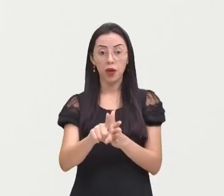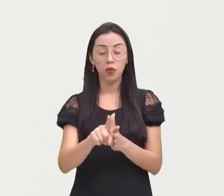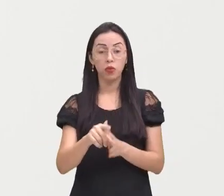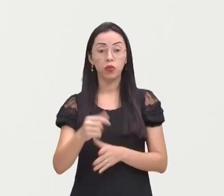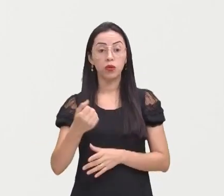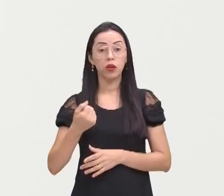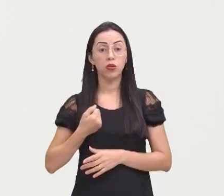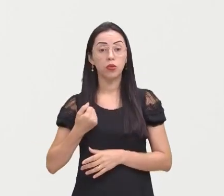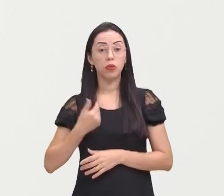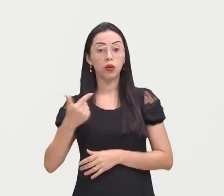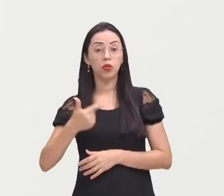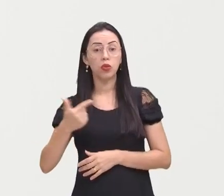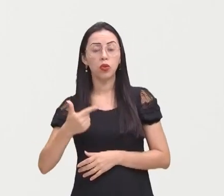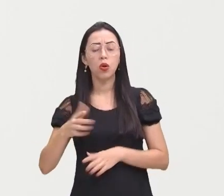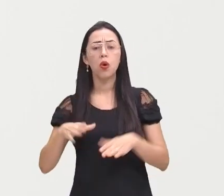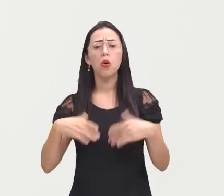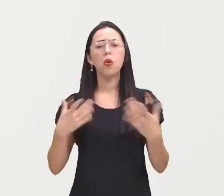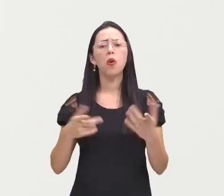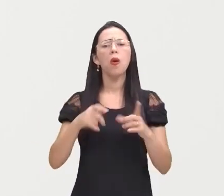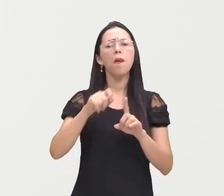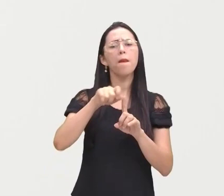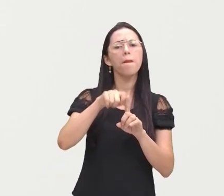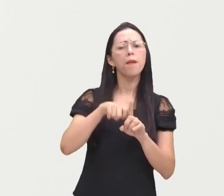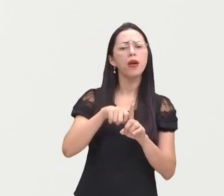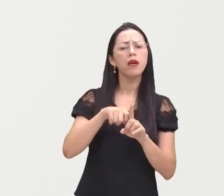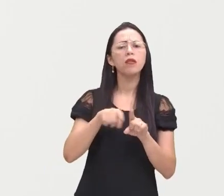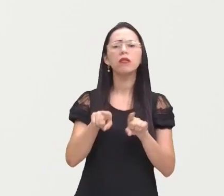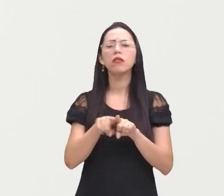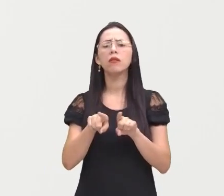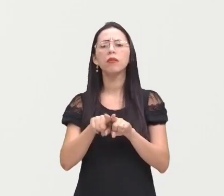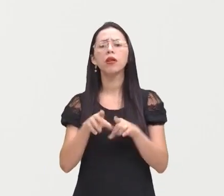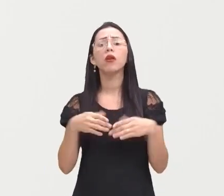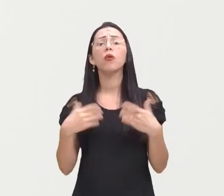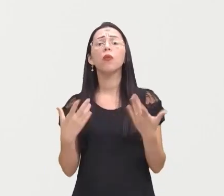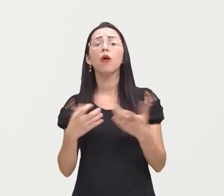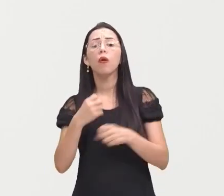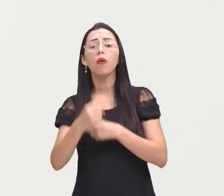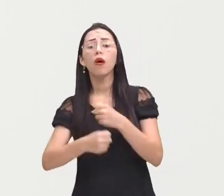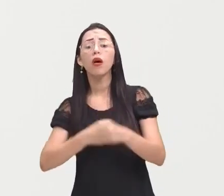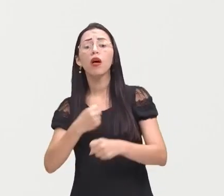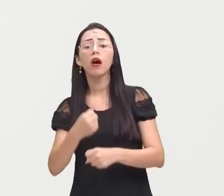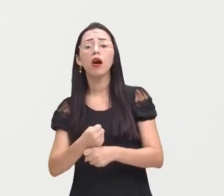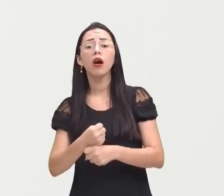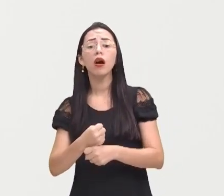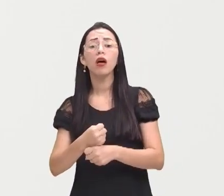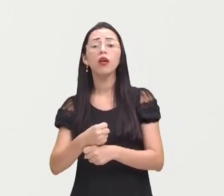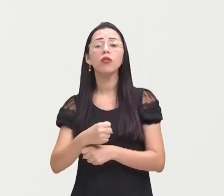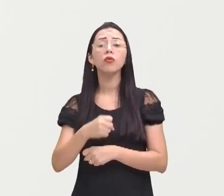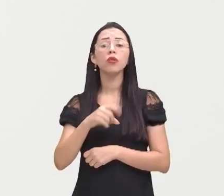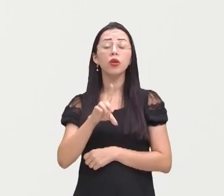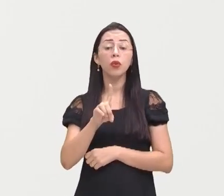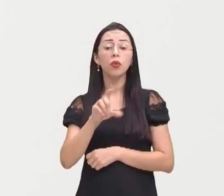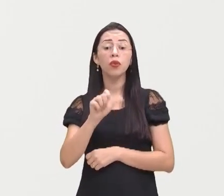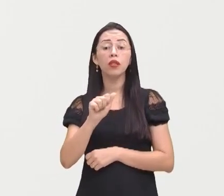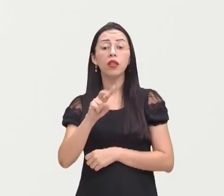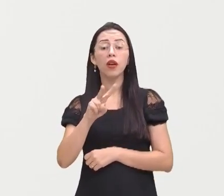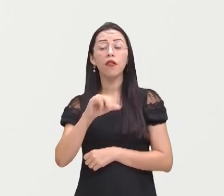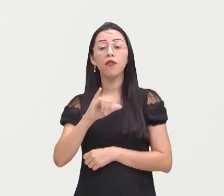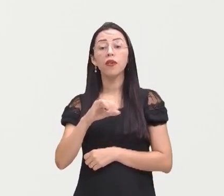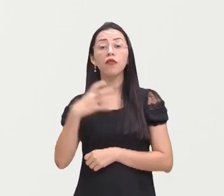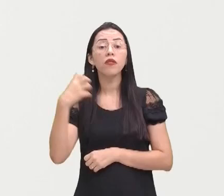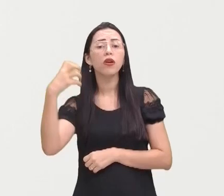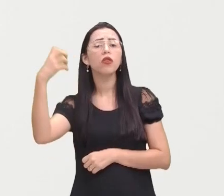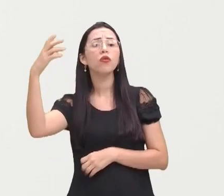o ano que aconteceu a viagem? Vamos ler? Em dezembro de